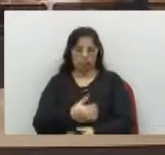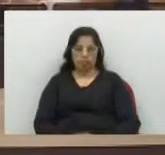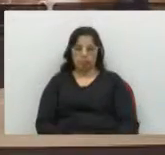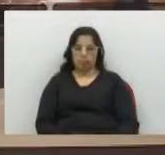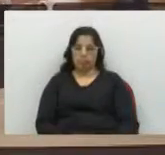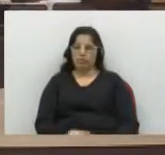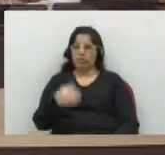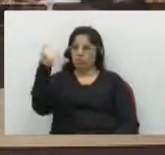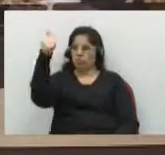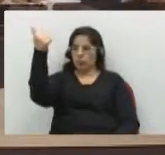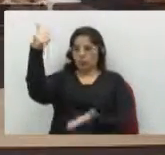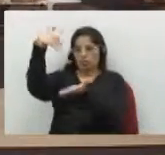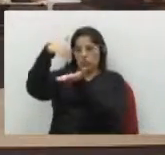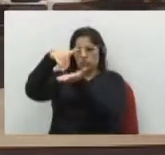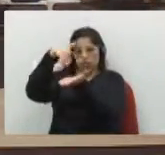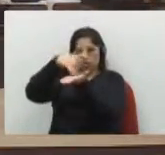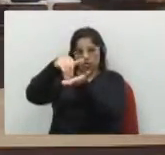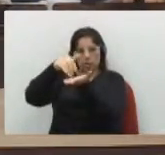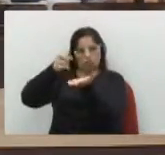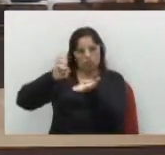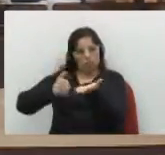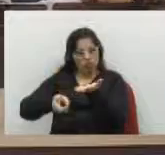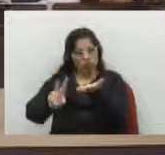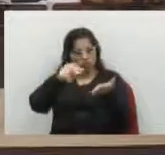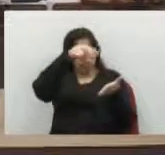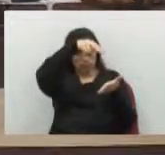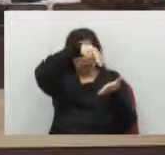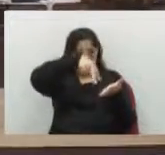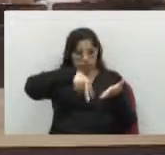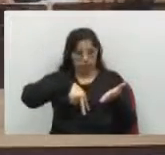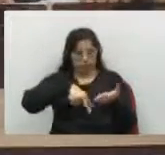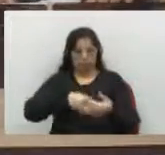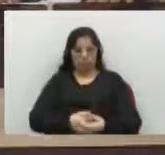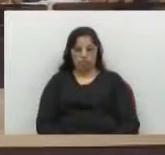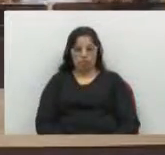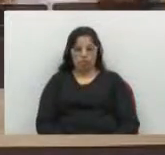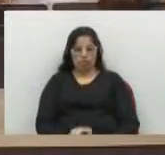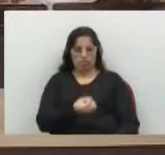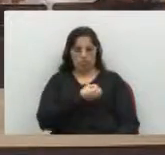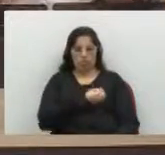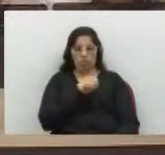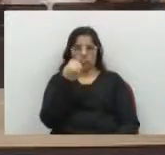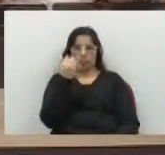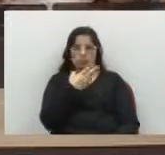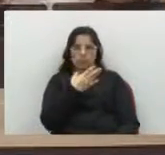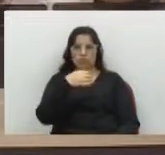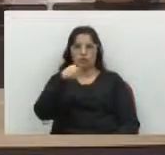Ao primeiro secretário para prosseguir com a leitura. Requerimento